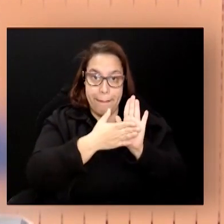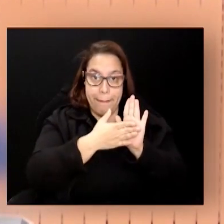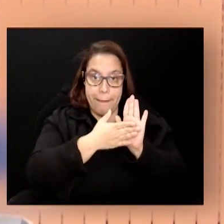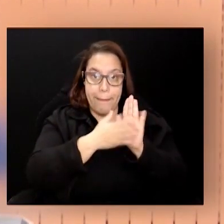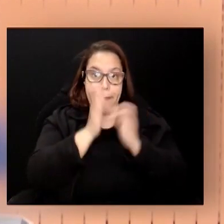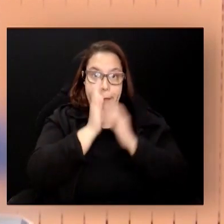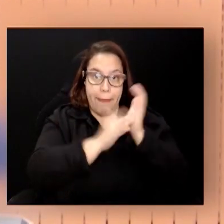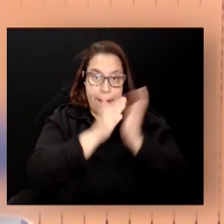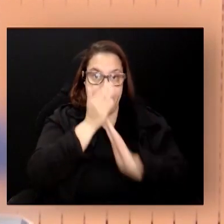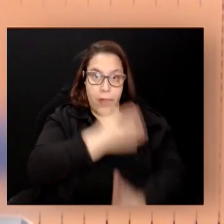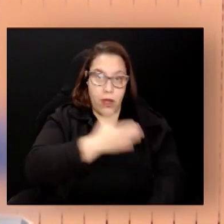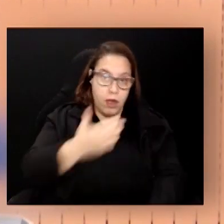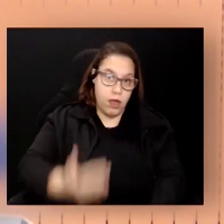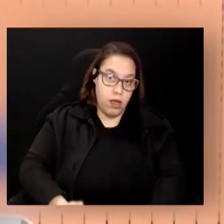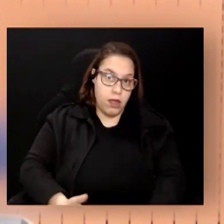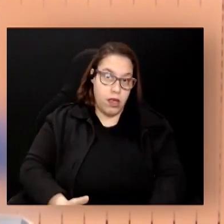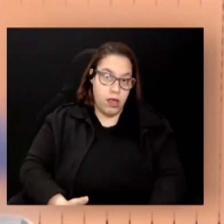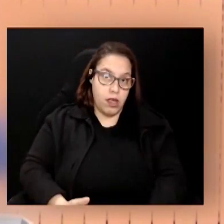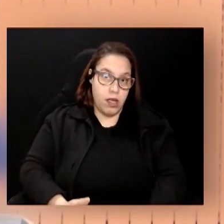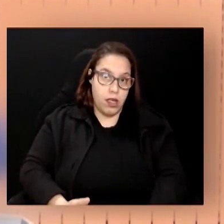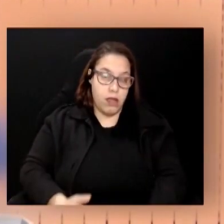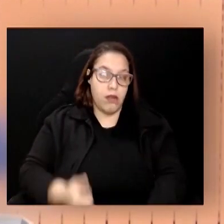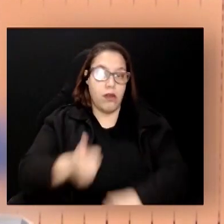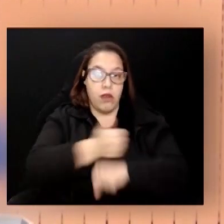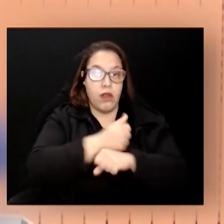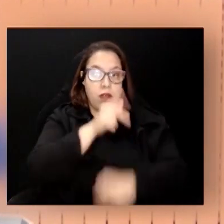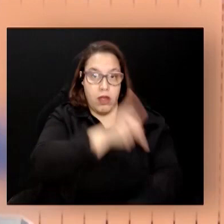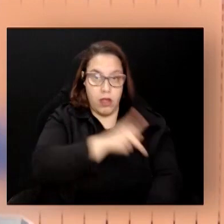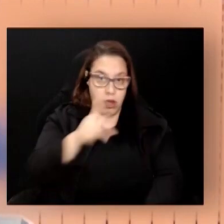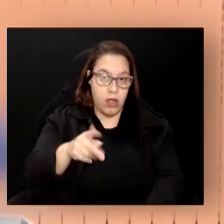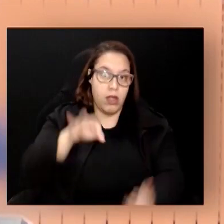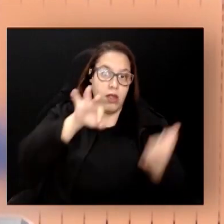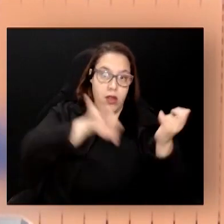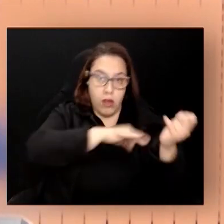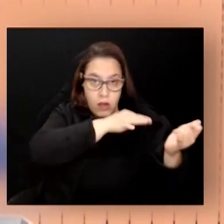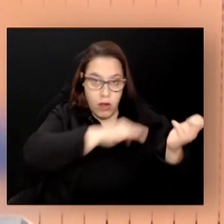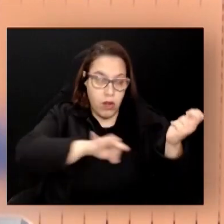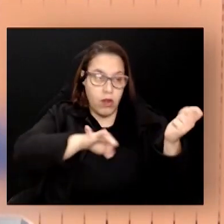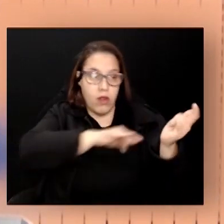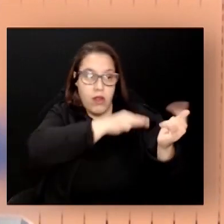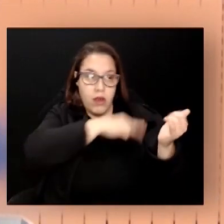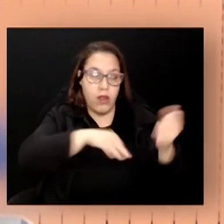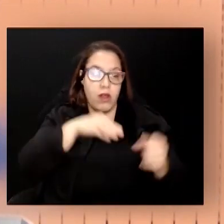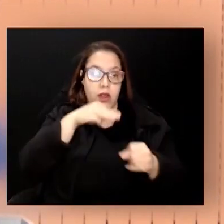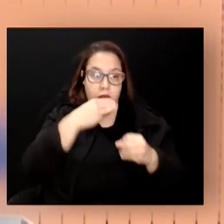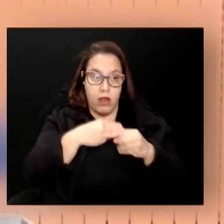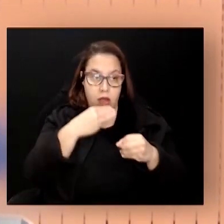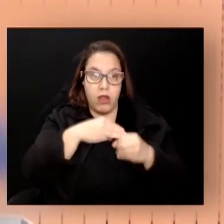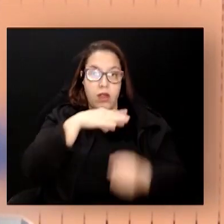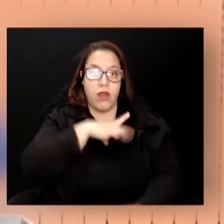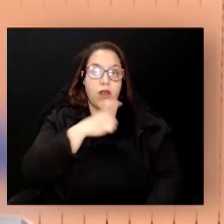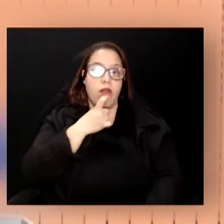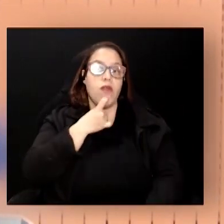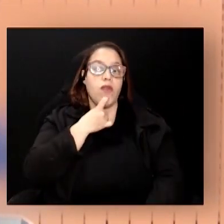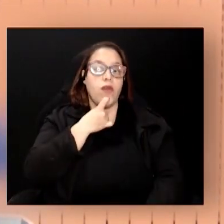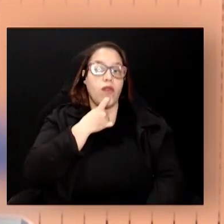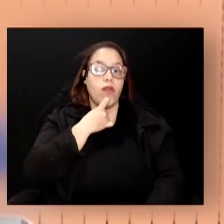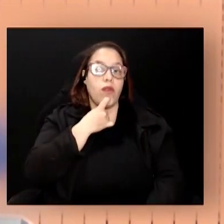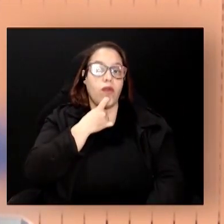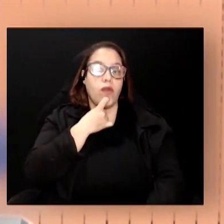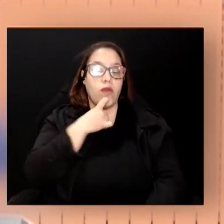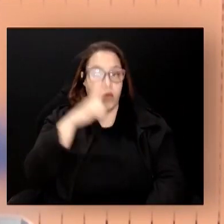provimento de cargos efetivos de professores da Orquestra Sinfônica Municipal de Campinas, que foi homologado no dia 27 de